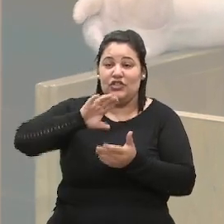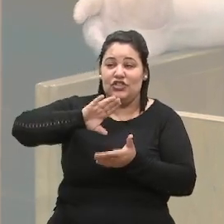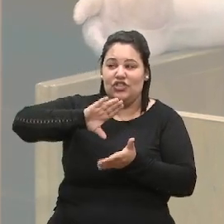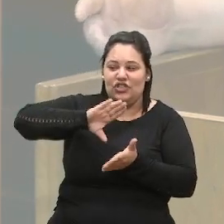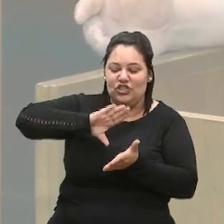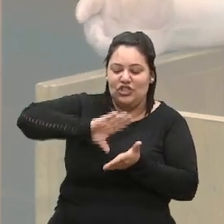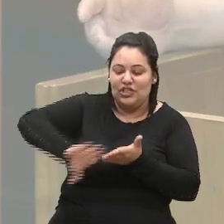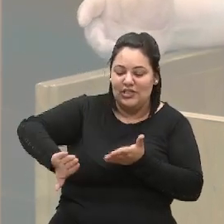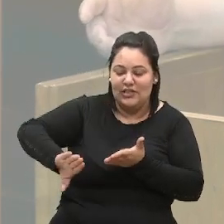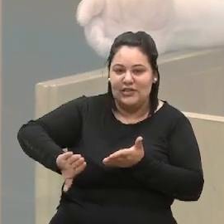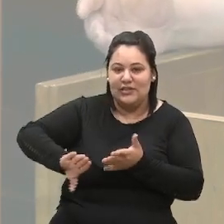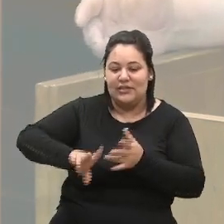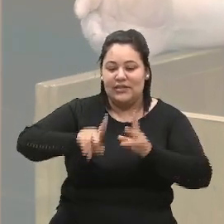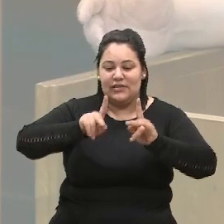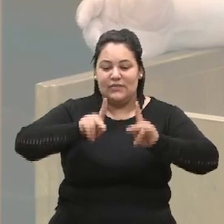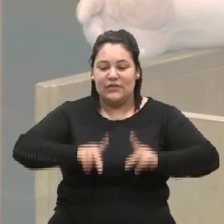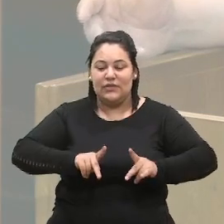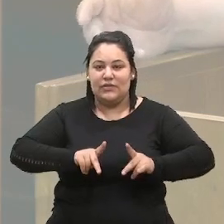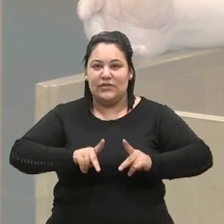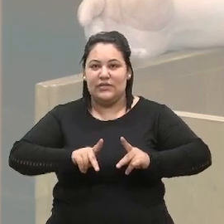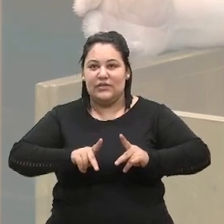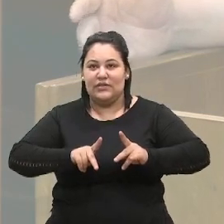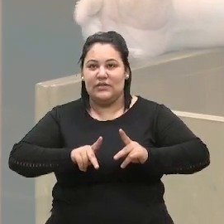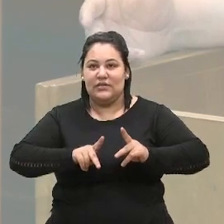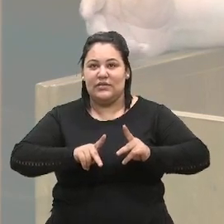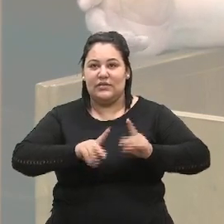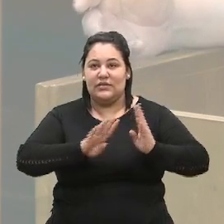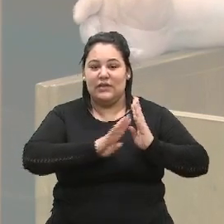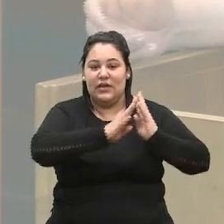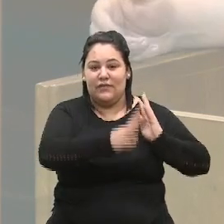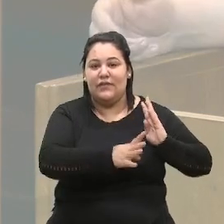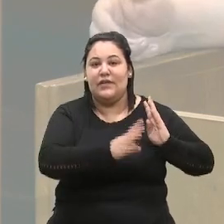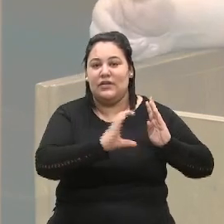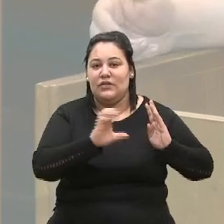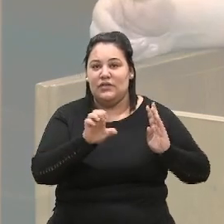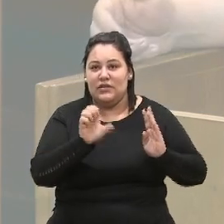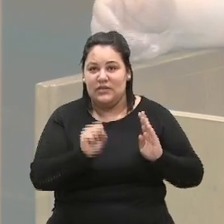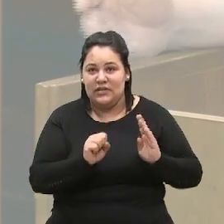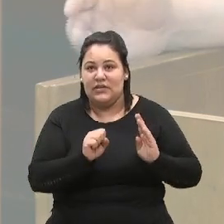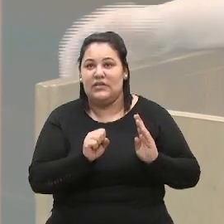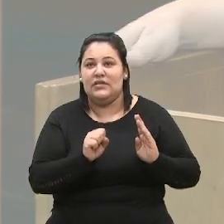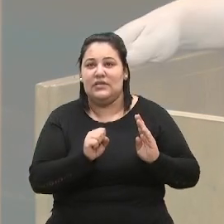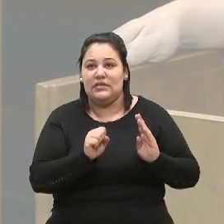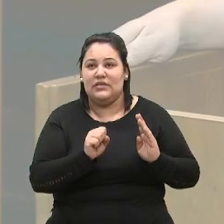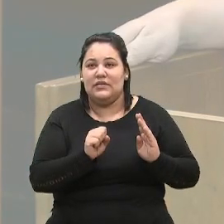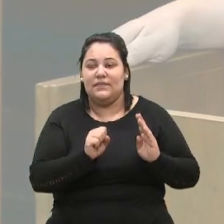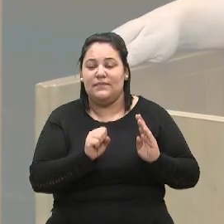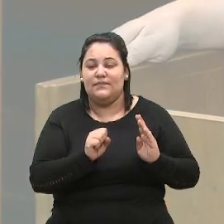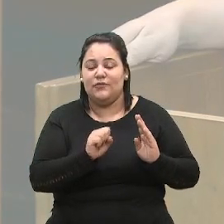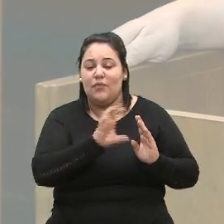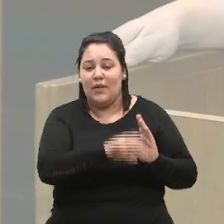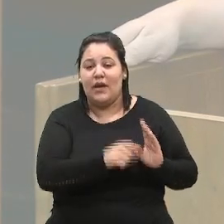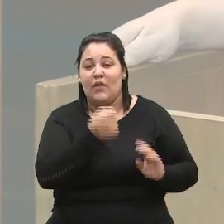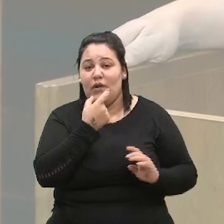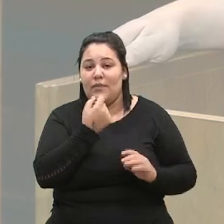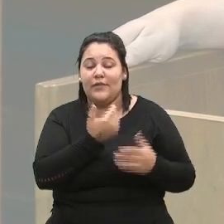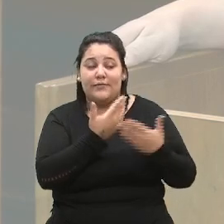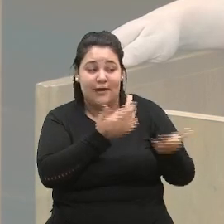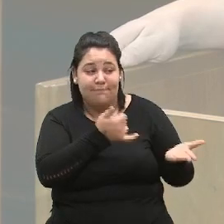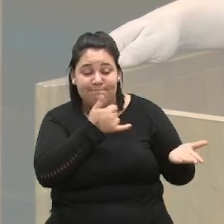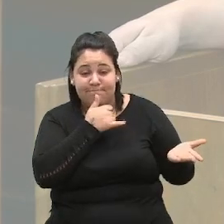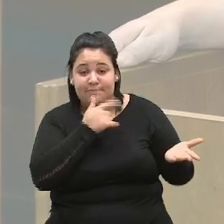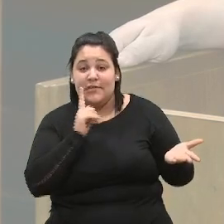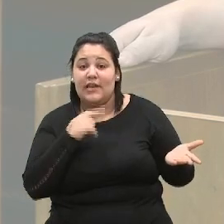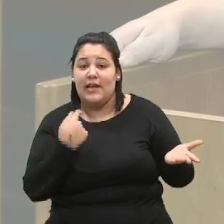dona Gladys, lá da fila até do CES, de buscar um remédio, e que infelizmente, dona Gladys, a gente às vezes